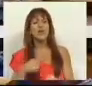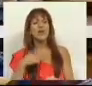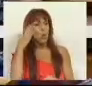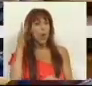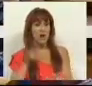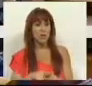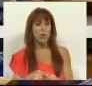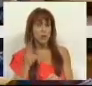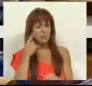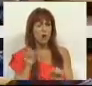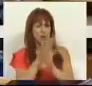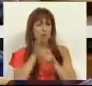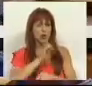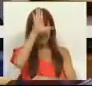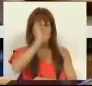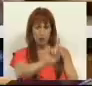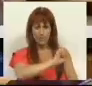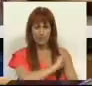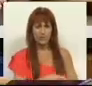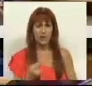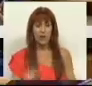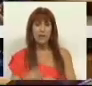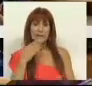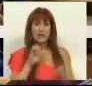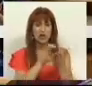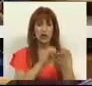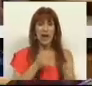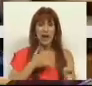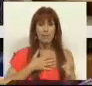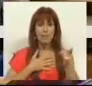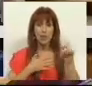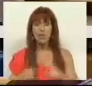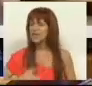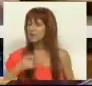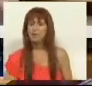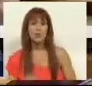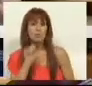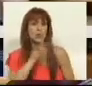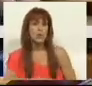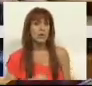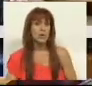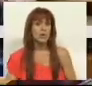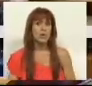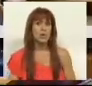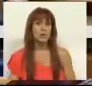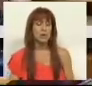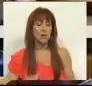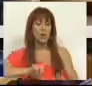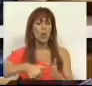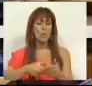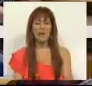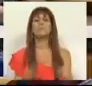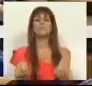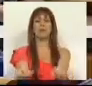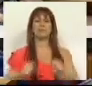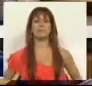creio que é elucidativa, Sr. Primeiro-Ministro. Dar crédito às empresas significa, eventualmente, pôr-lhes um prato em cima